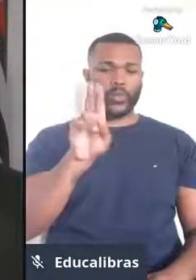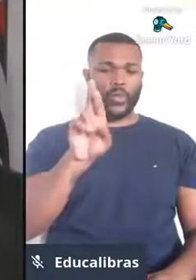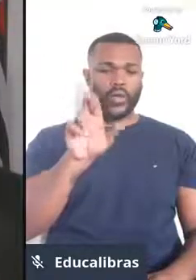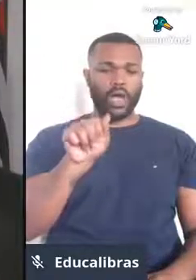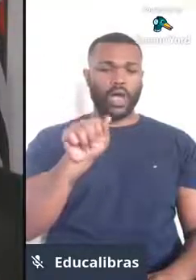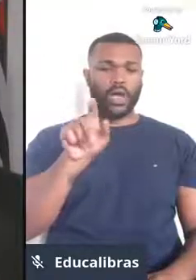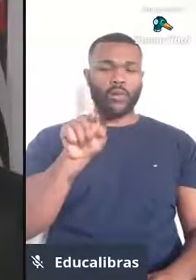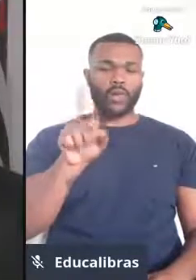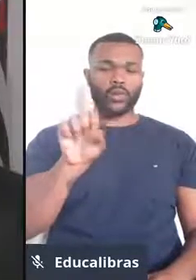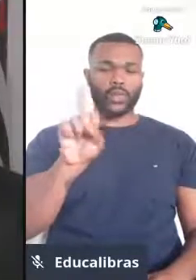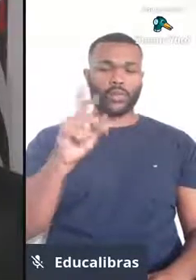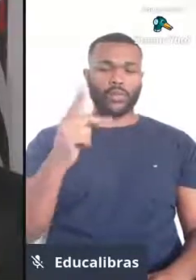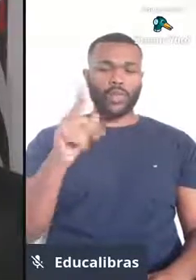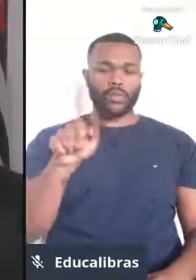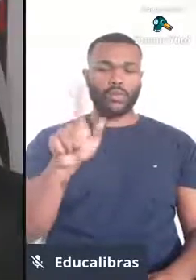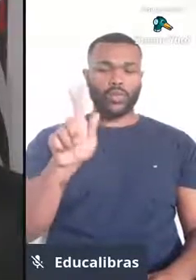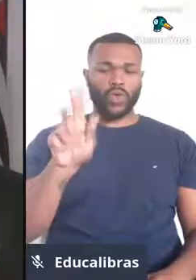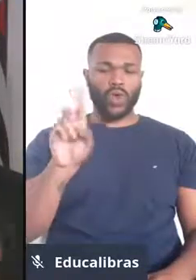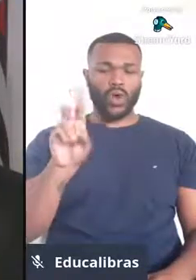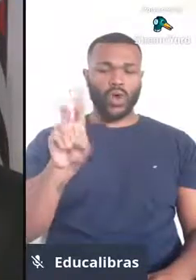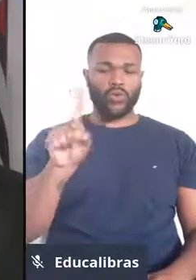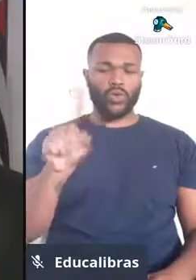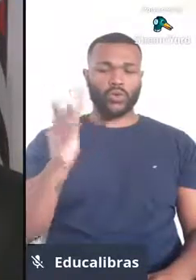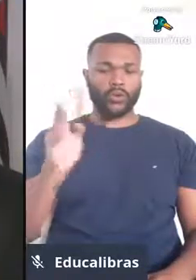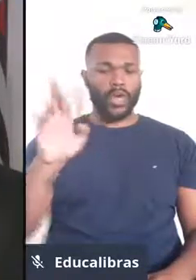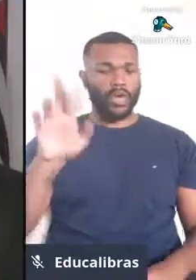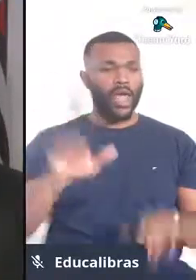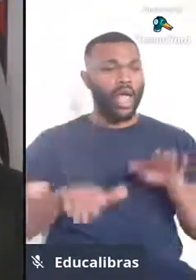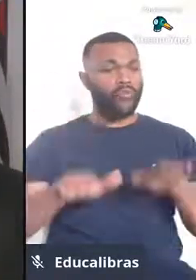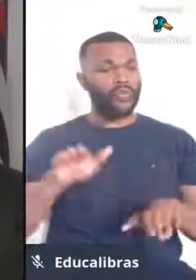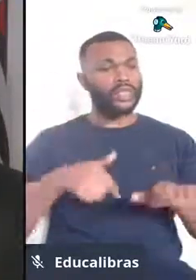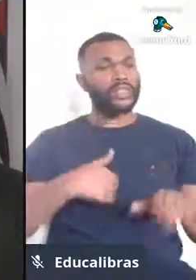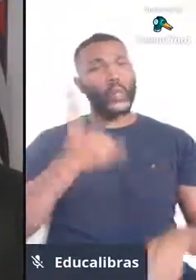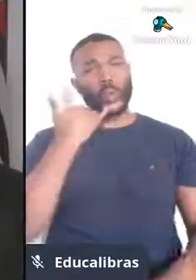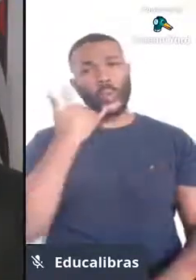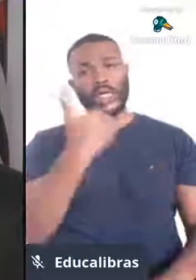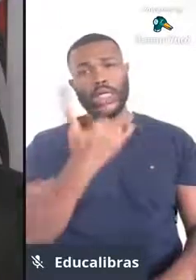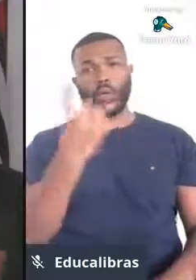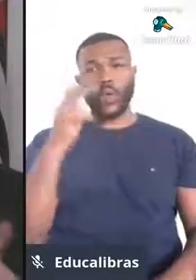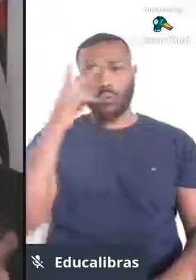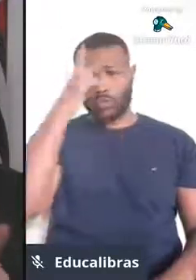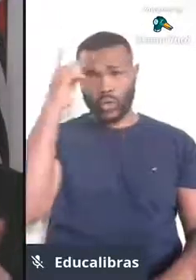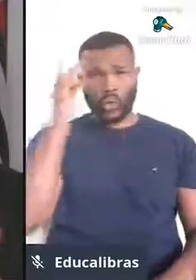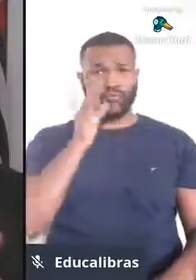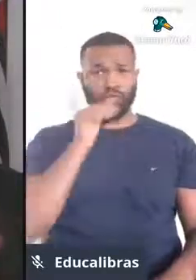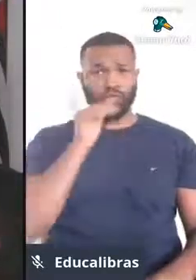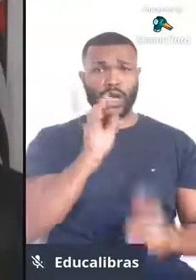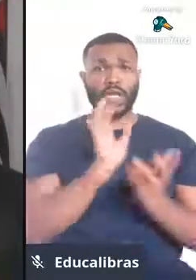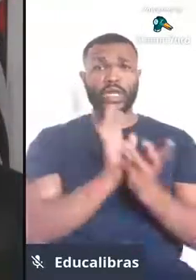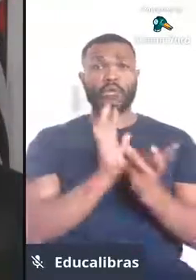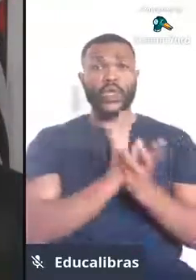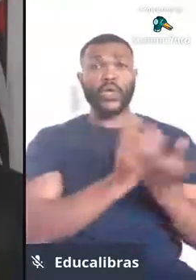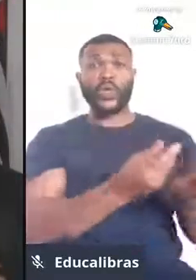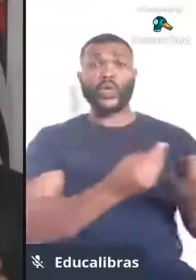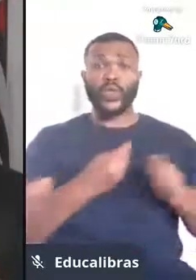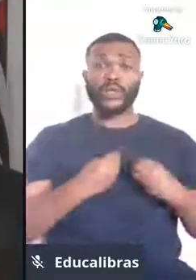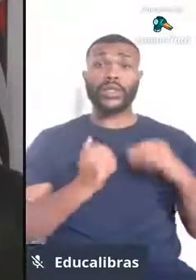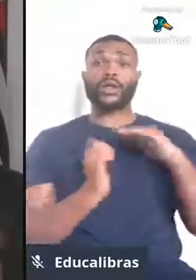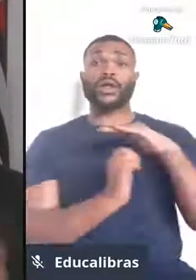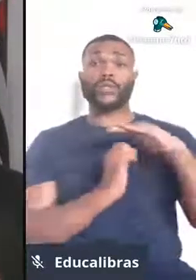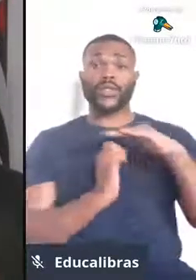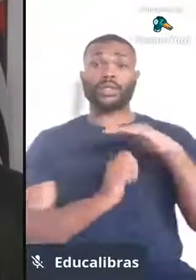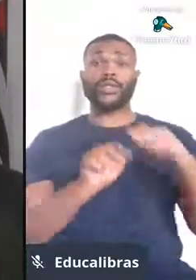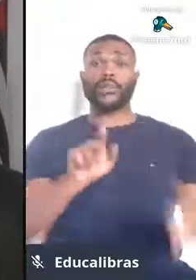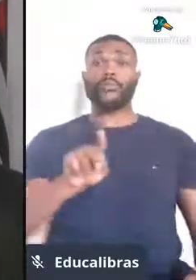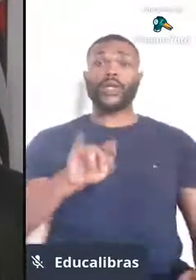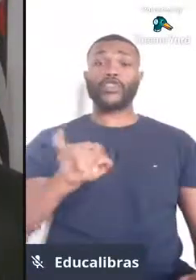doações@prefeitura.sp.gov.br, a minha equipe mesmo que atende, às vezes sou eu que ligo direto, enfim, para as doações de pessoa jurídica, né? A gente